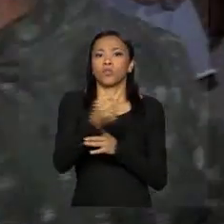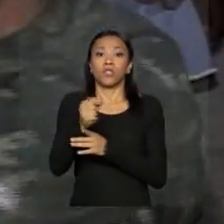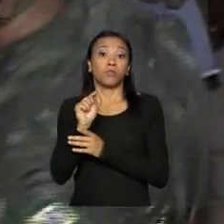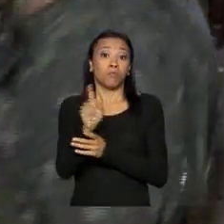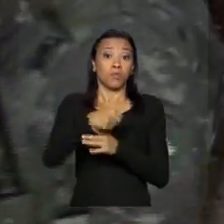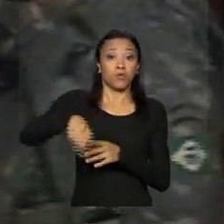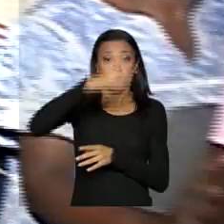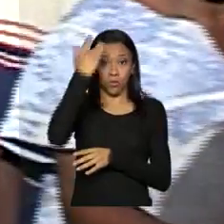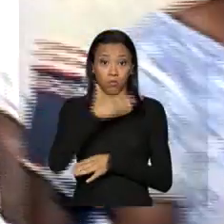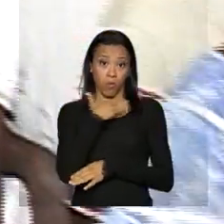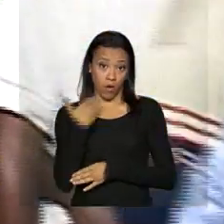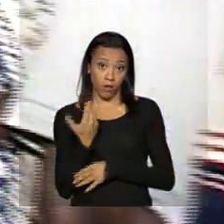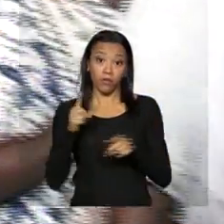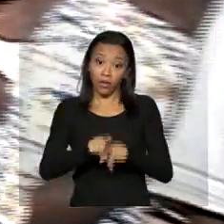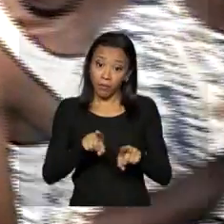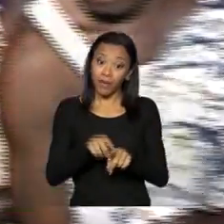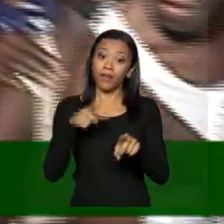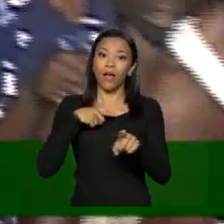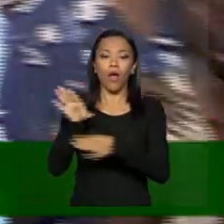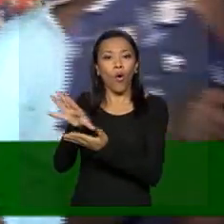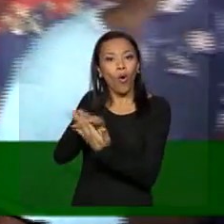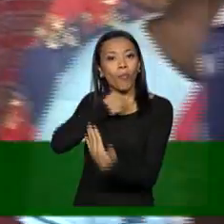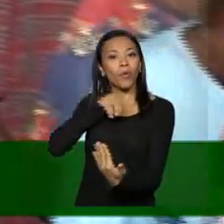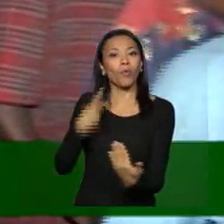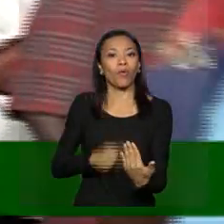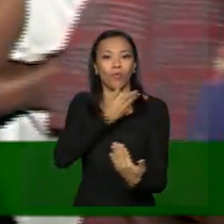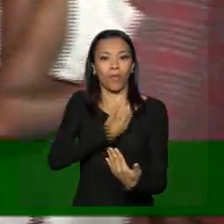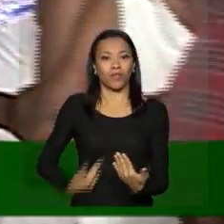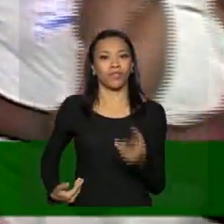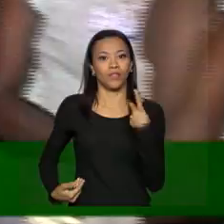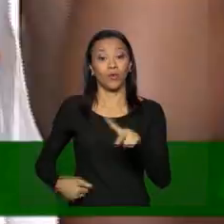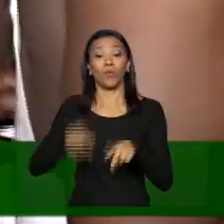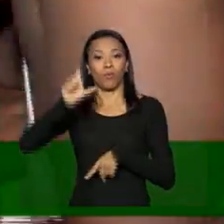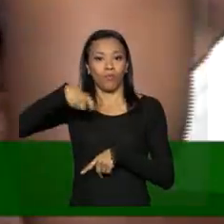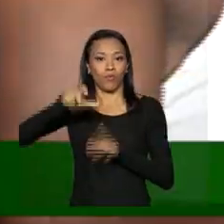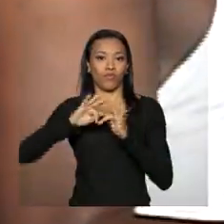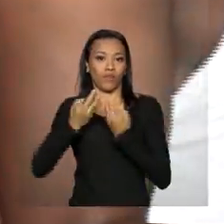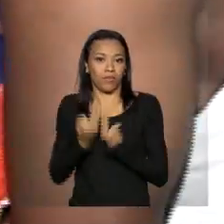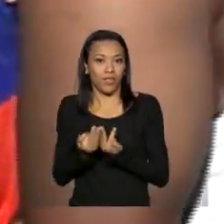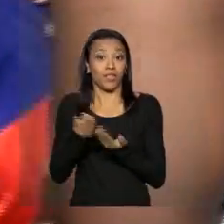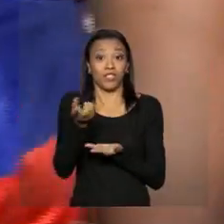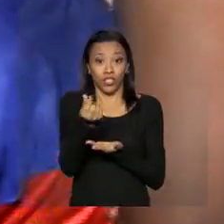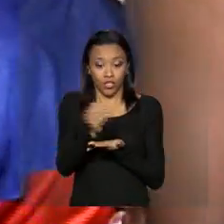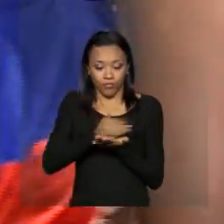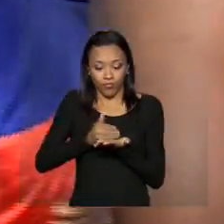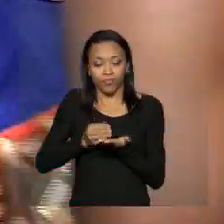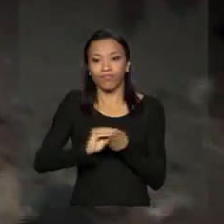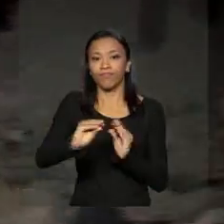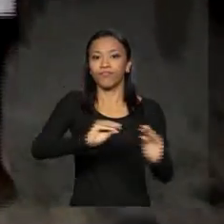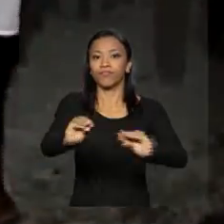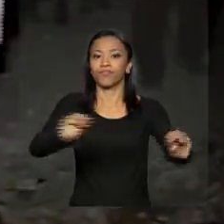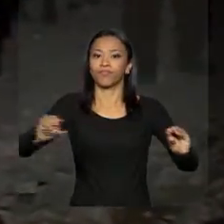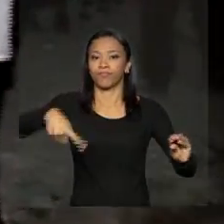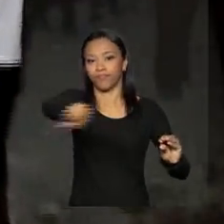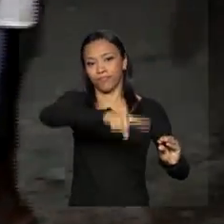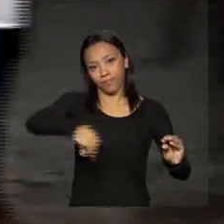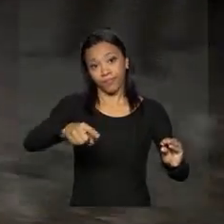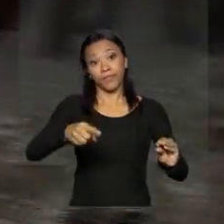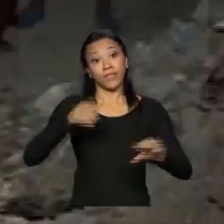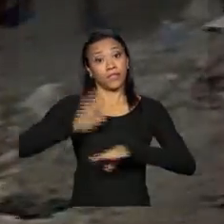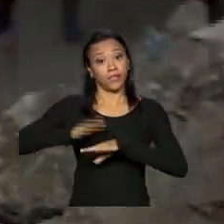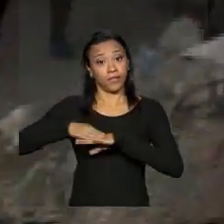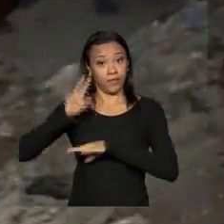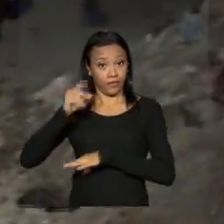Haiti também se inspira no Bolsa Família brasileiro para criar um programa de distribuição de renda no país. Segundo as Nações